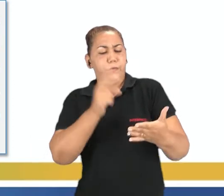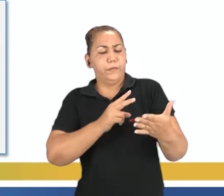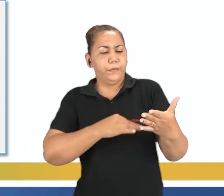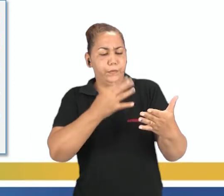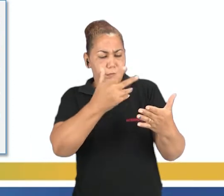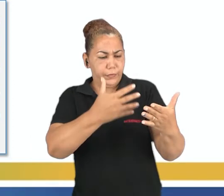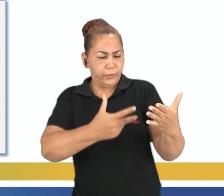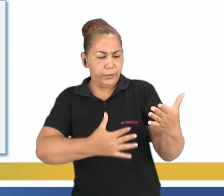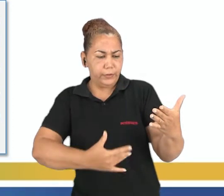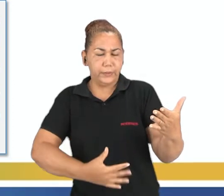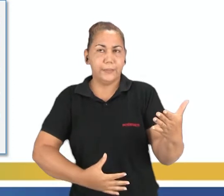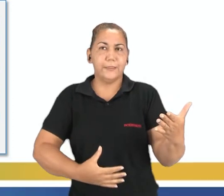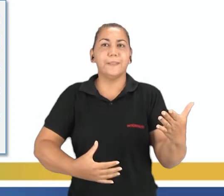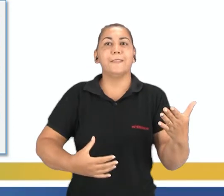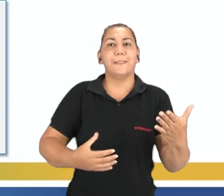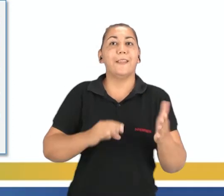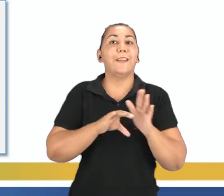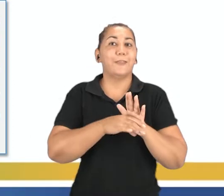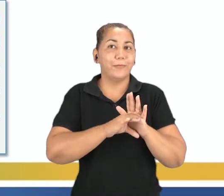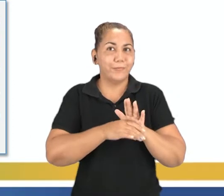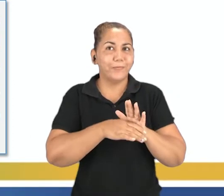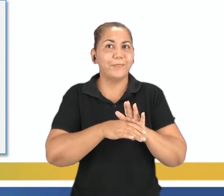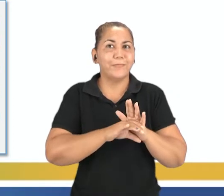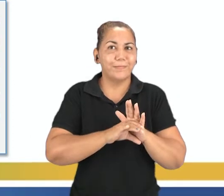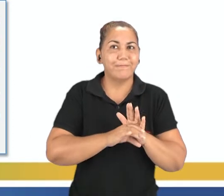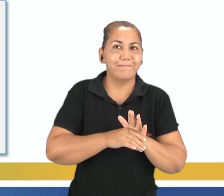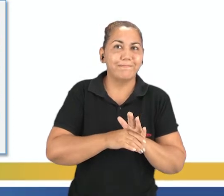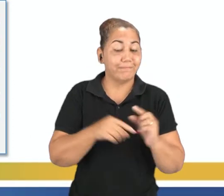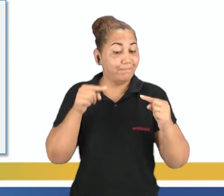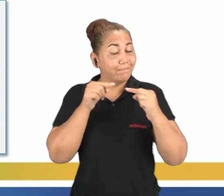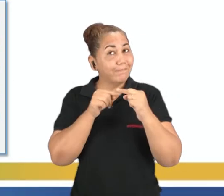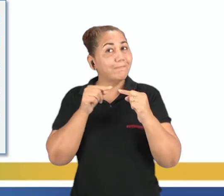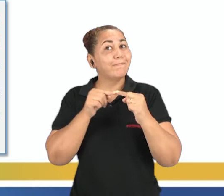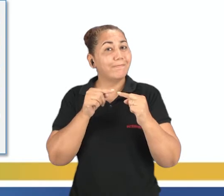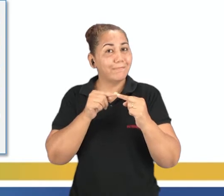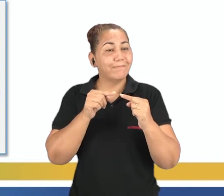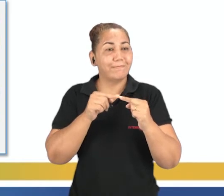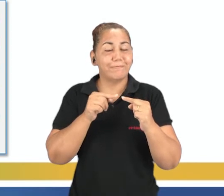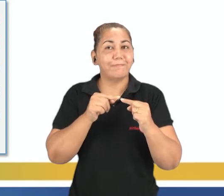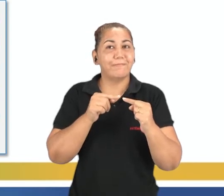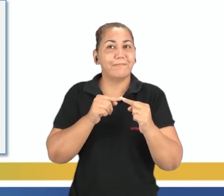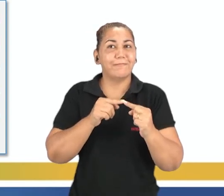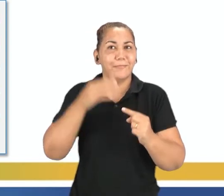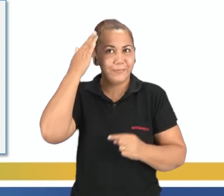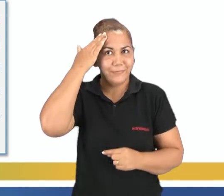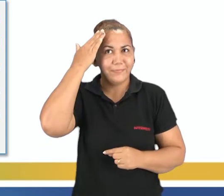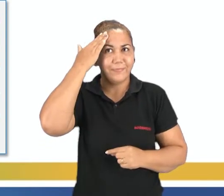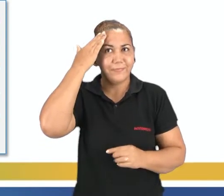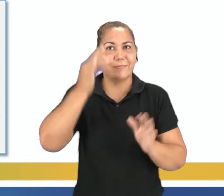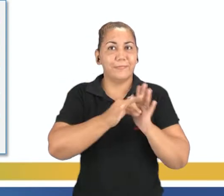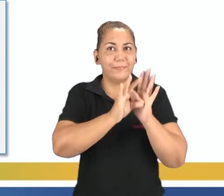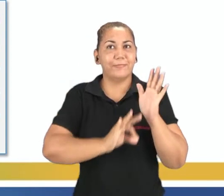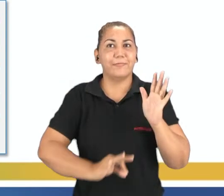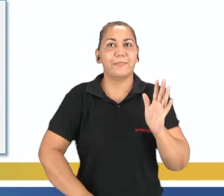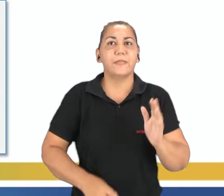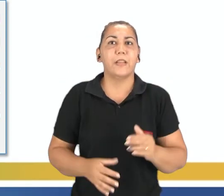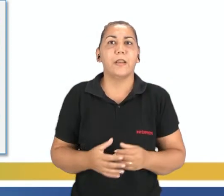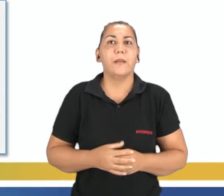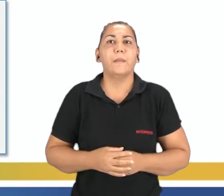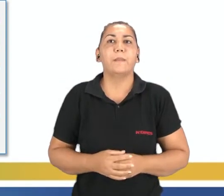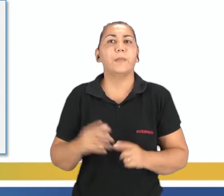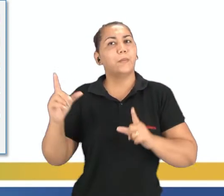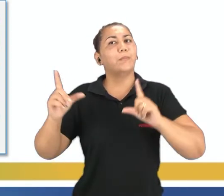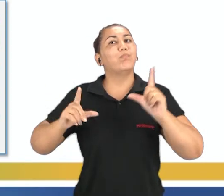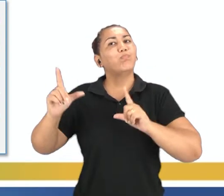Aspectos como coerência e coesão precisam ser cuidadosamente analisadas, corretinho? Em um veículo de comunicação, por exemplo, após